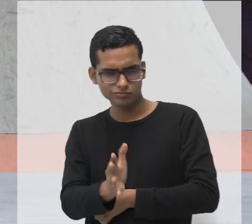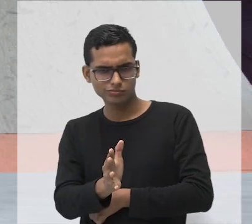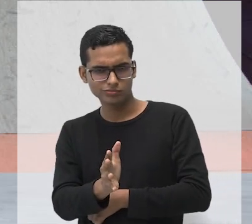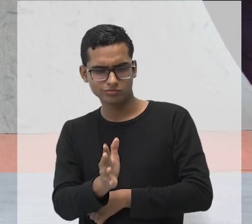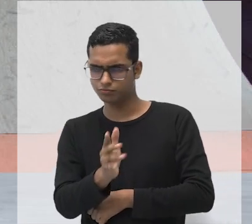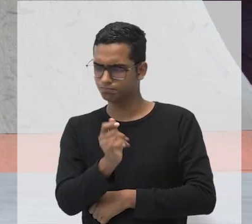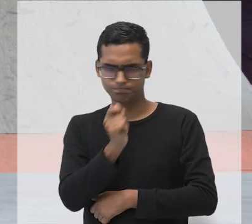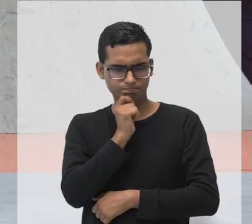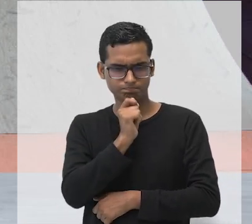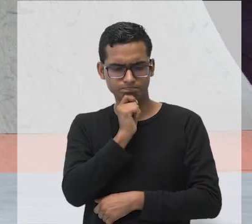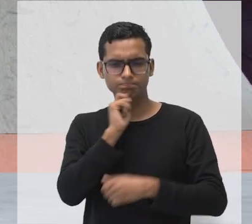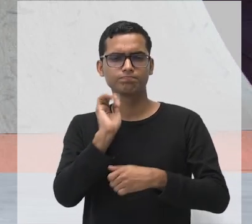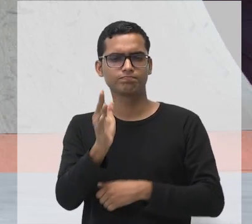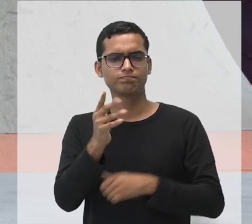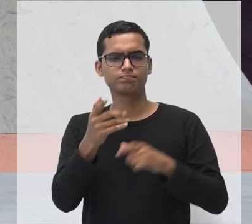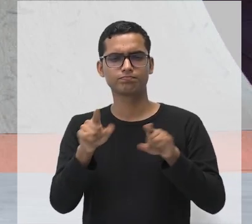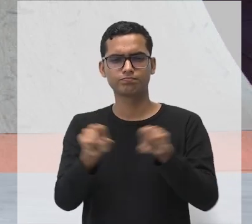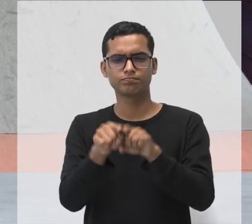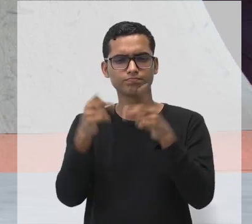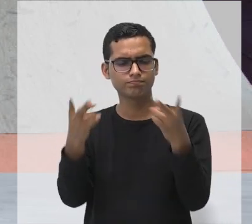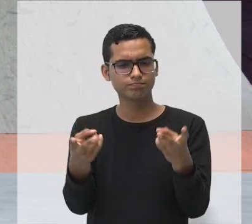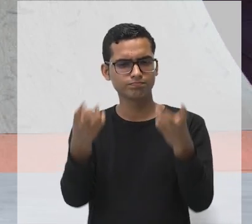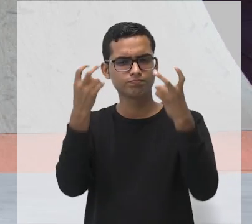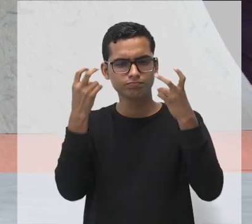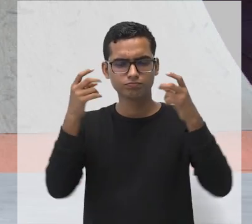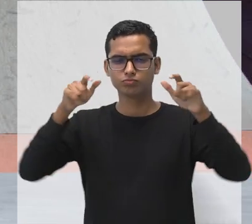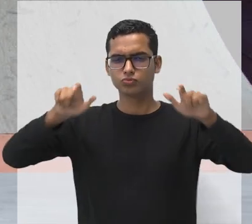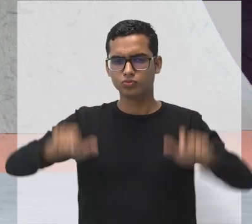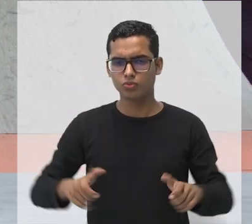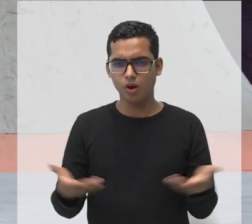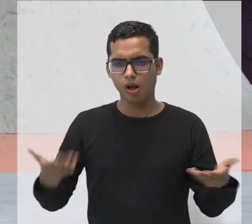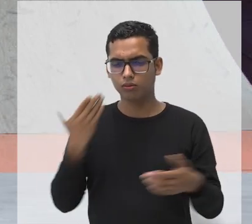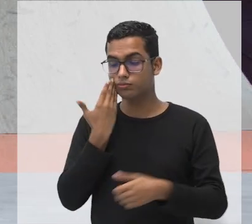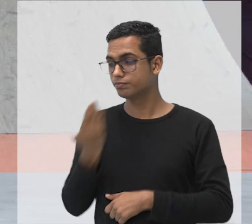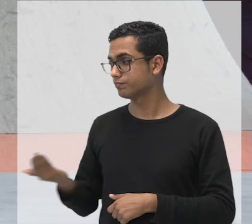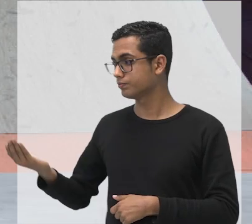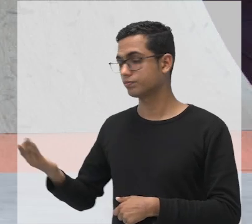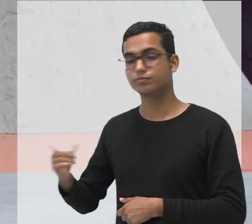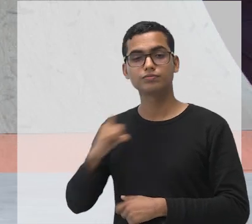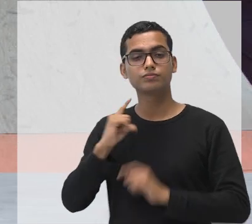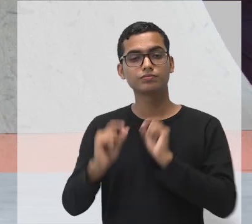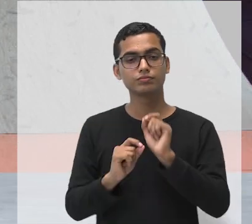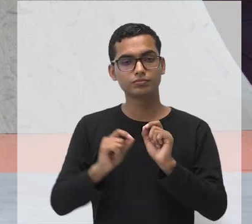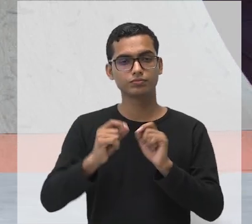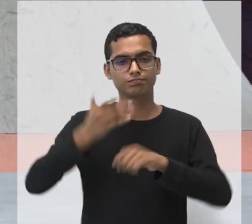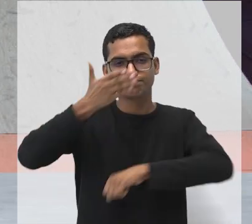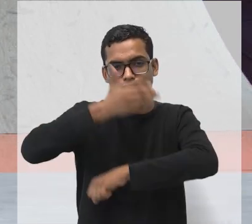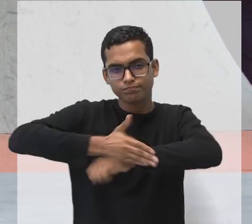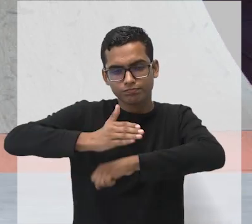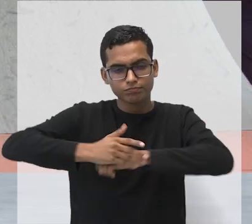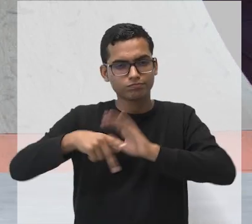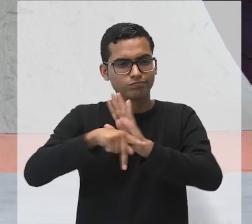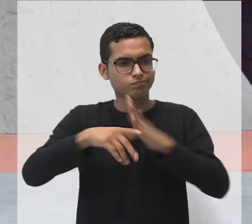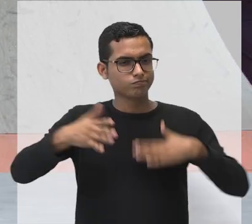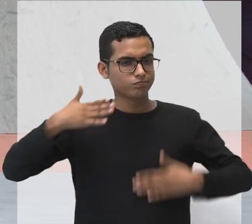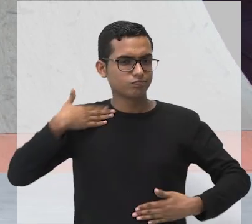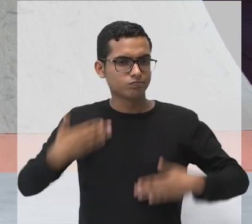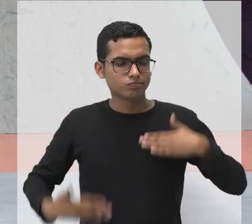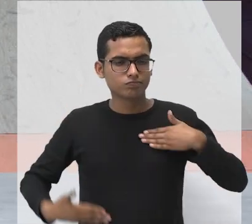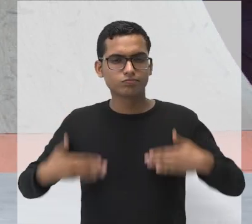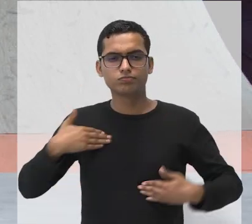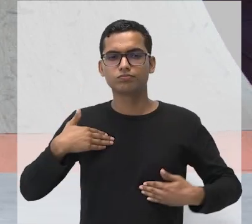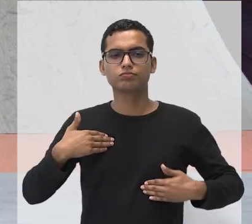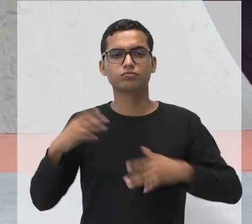viram, já deu para perceber que nesse ambiente ocorre o quê? As nossas práticas corporais de